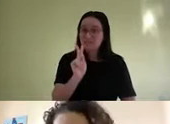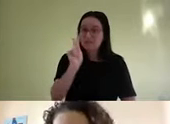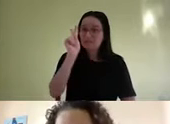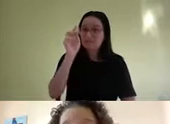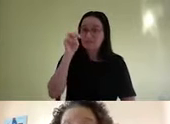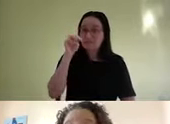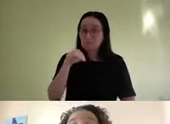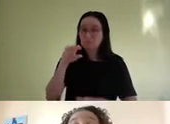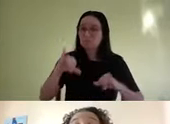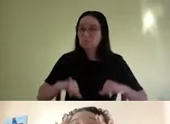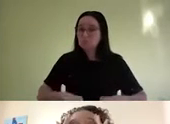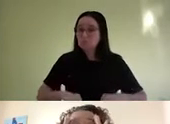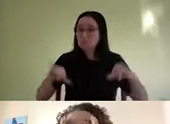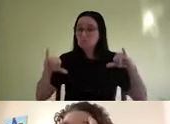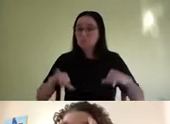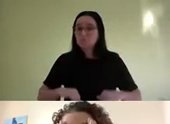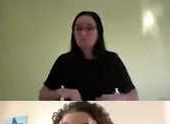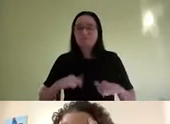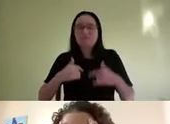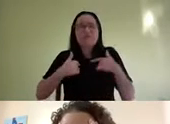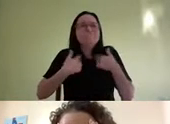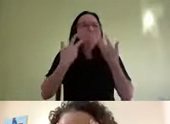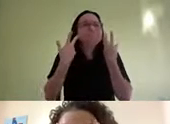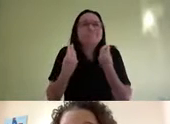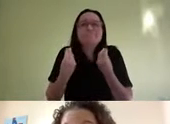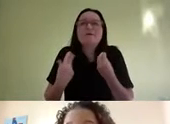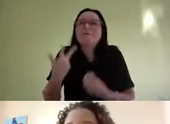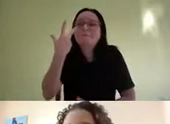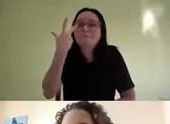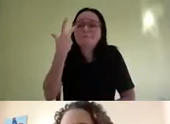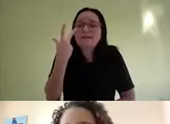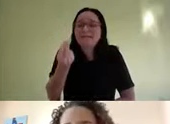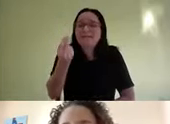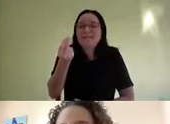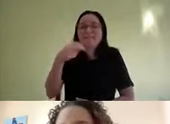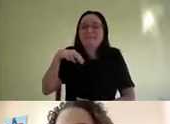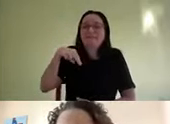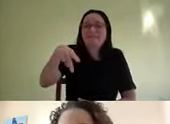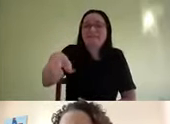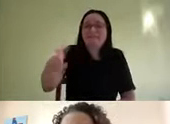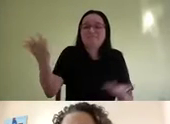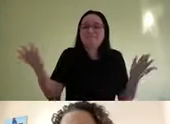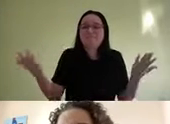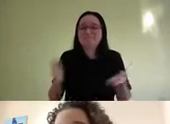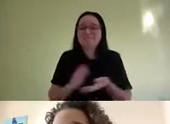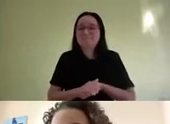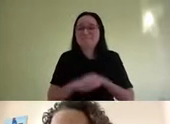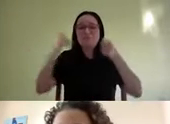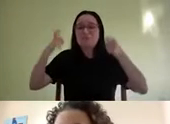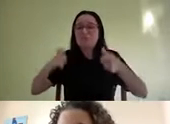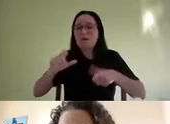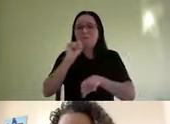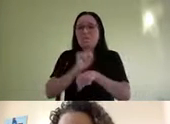sofrido e eu falava assim, o que que eu estou fazendo aqui? Por que que eu não estou em algum lugar quietinho, numa